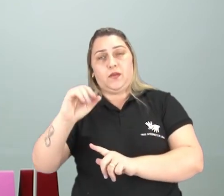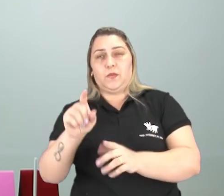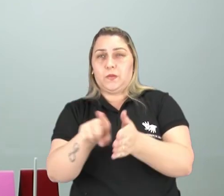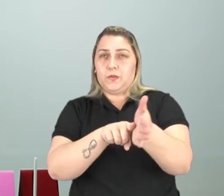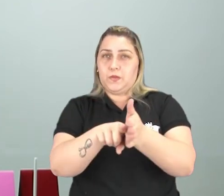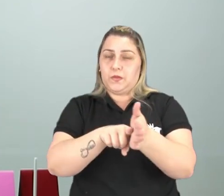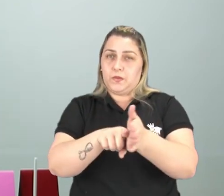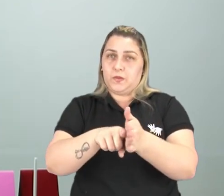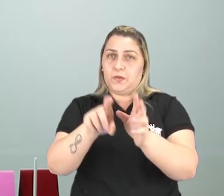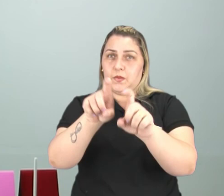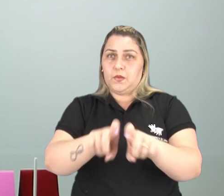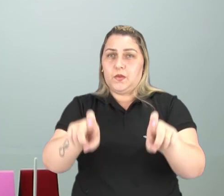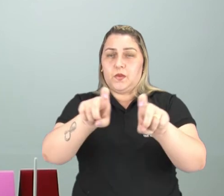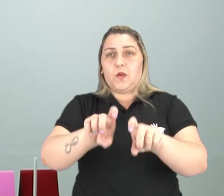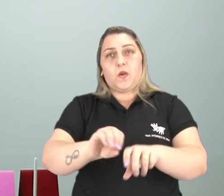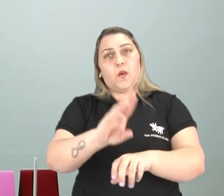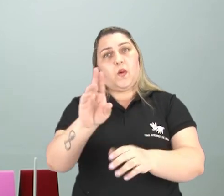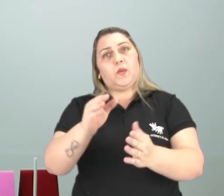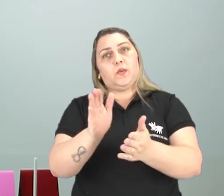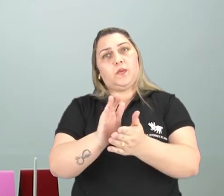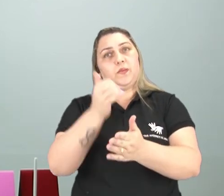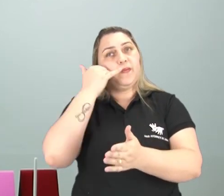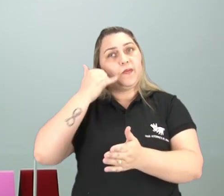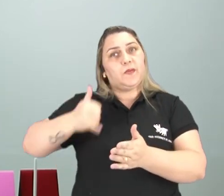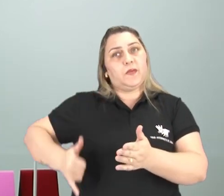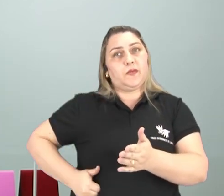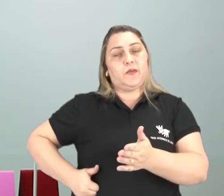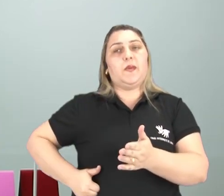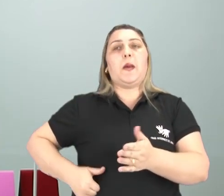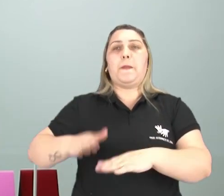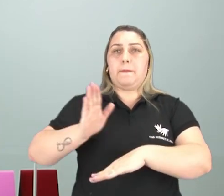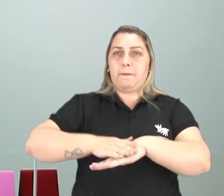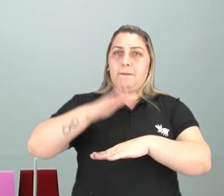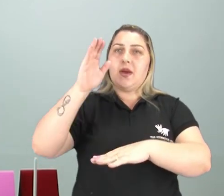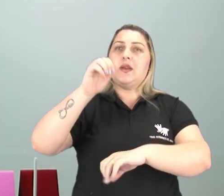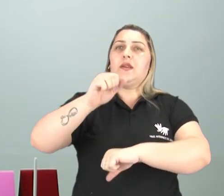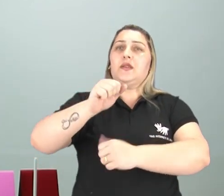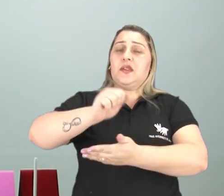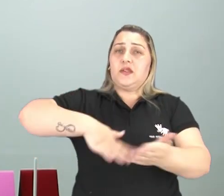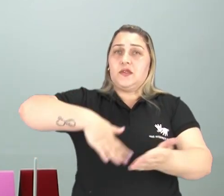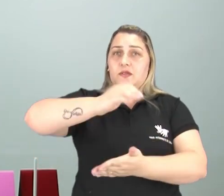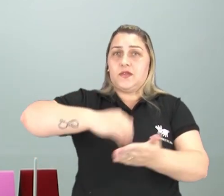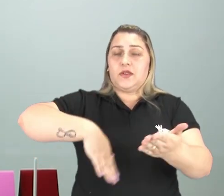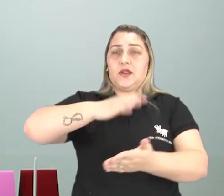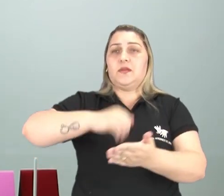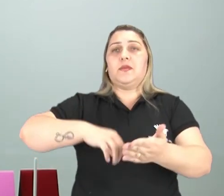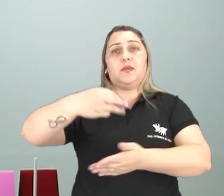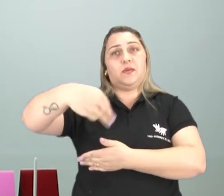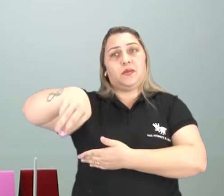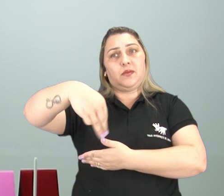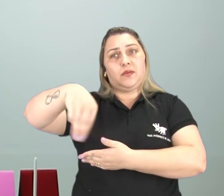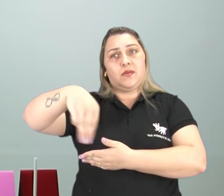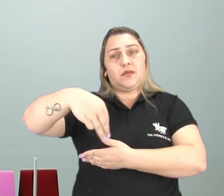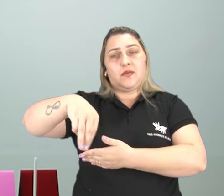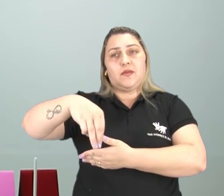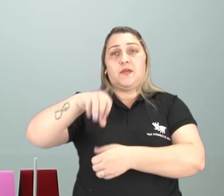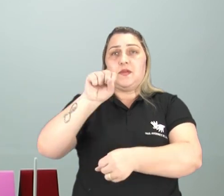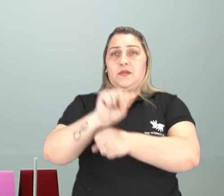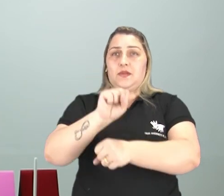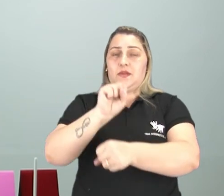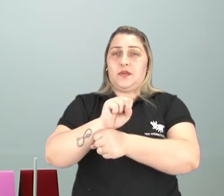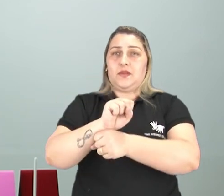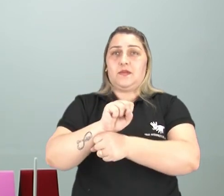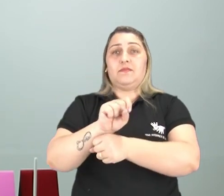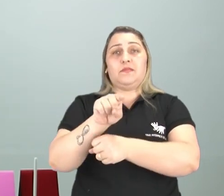fazendo a pesquisa no seu computador ou no celular para acessar mais atividades sobre matemática